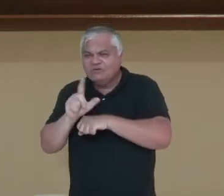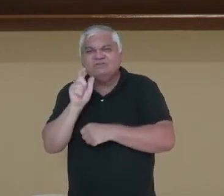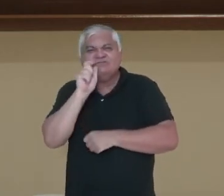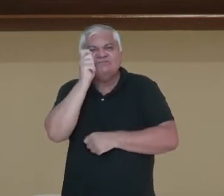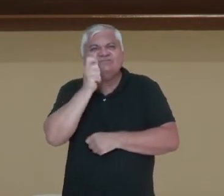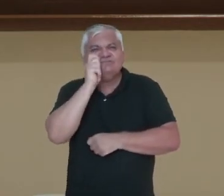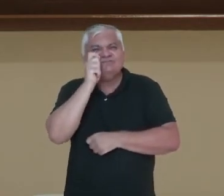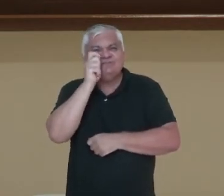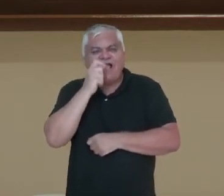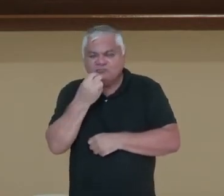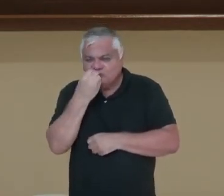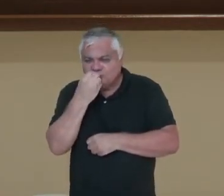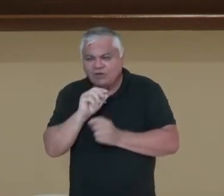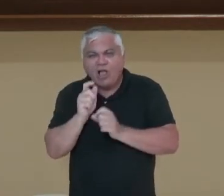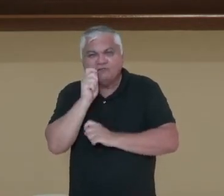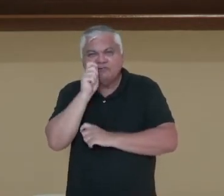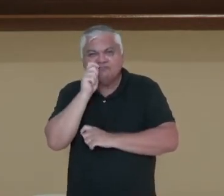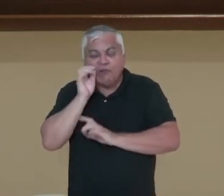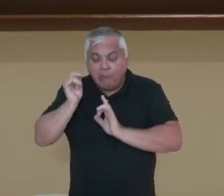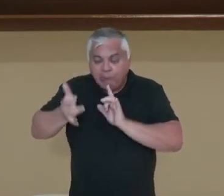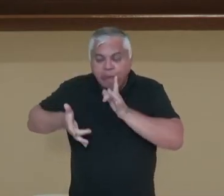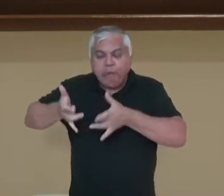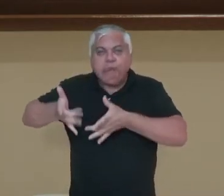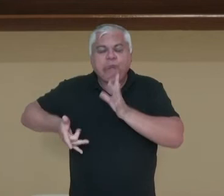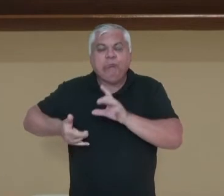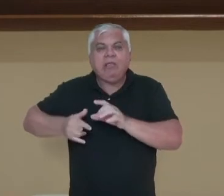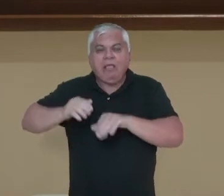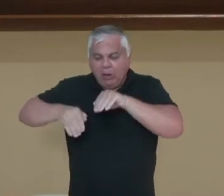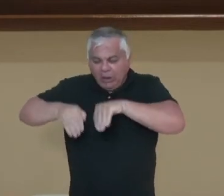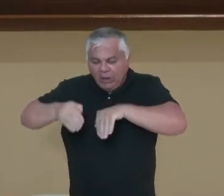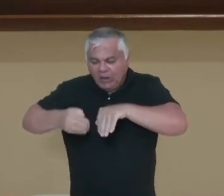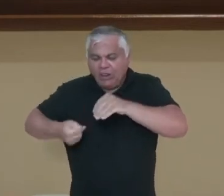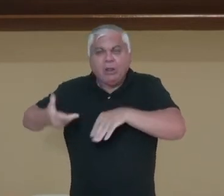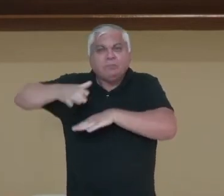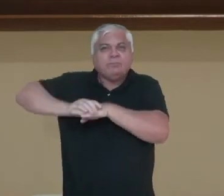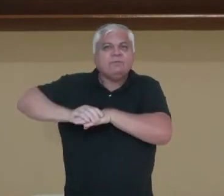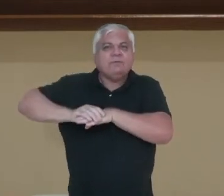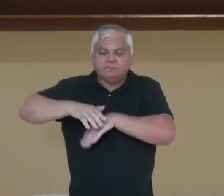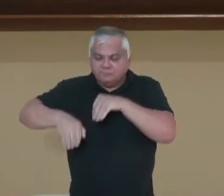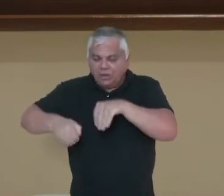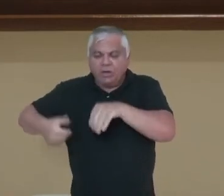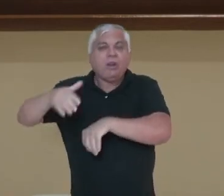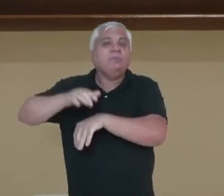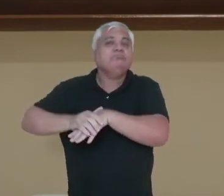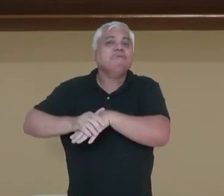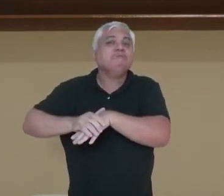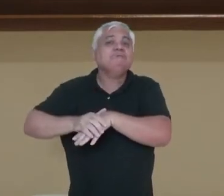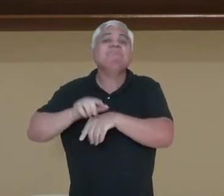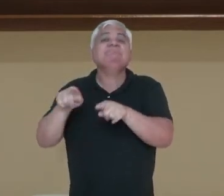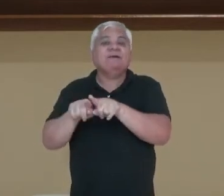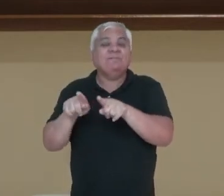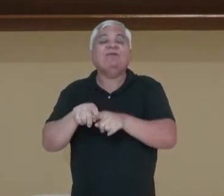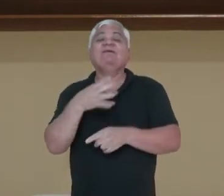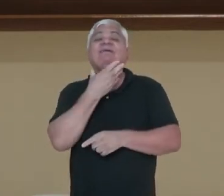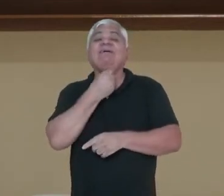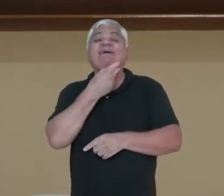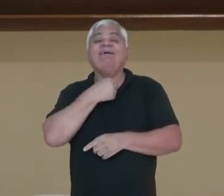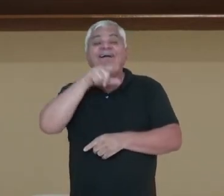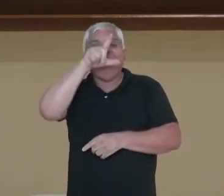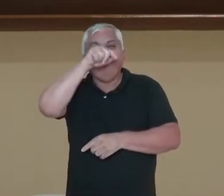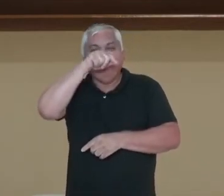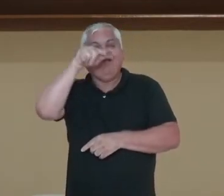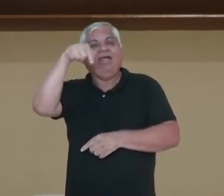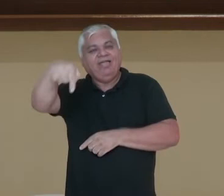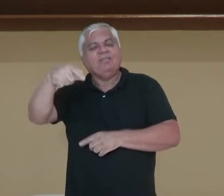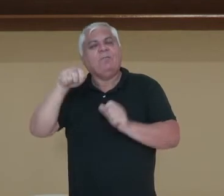se alimentar. E eles têm o hábito, né, de esconder, de enterrar. A gralha picaça também faz isso, tá? E